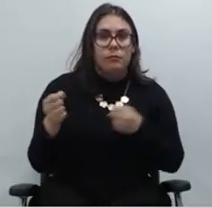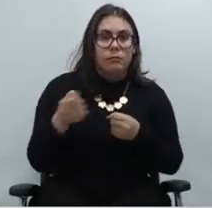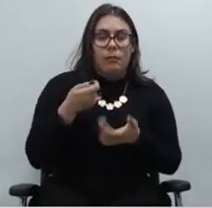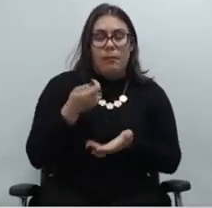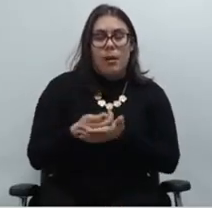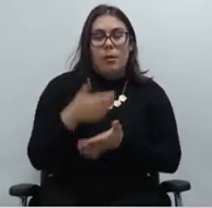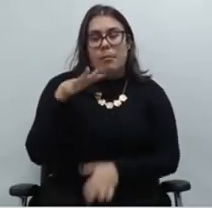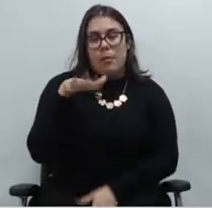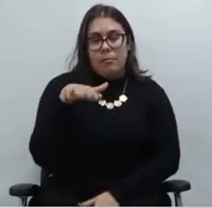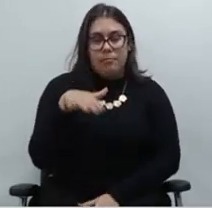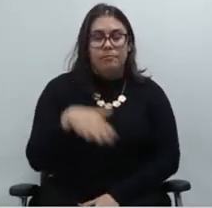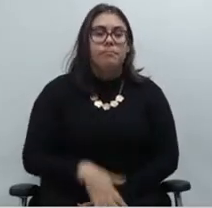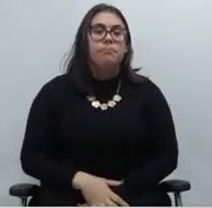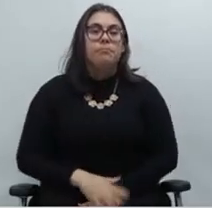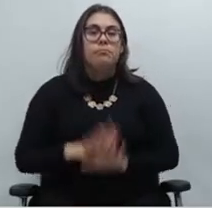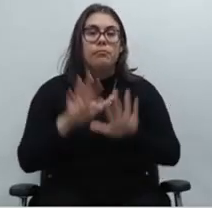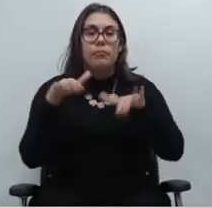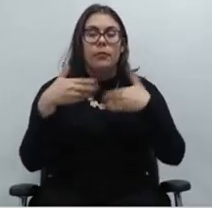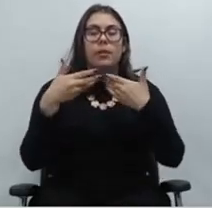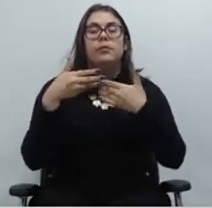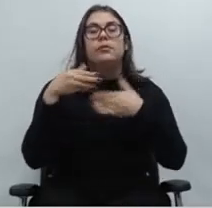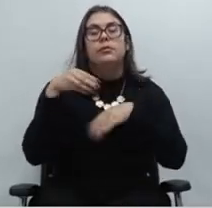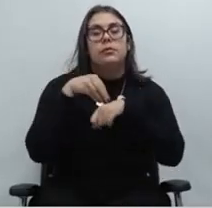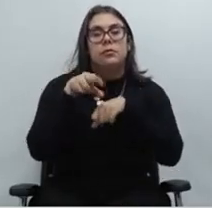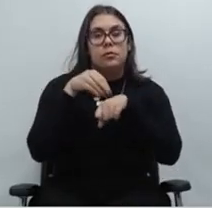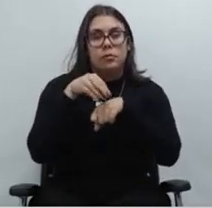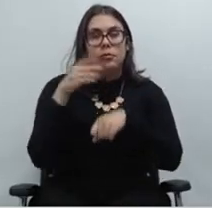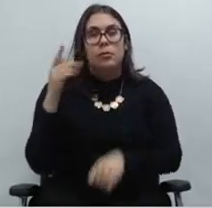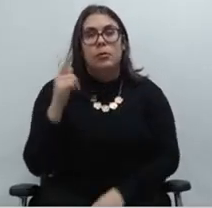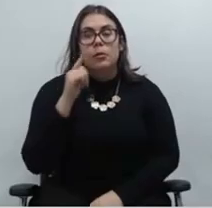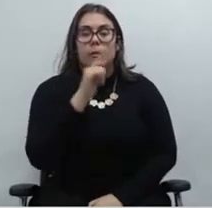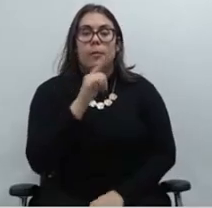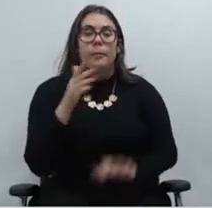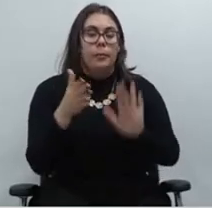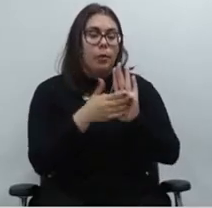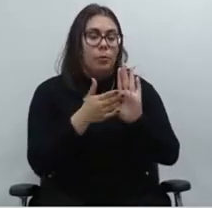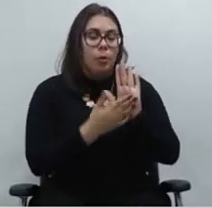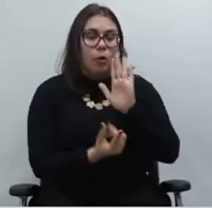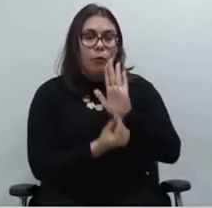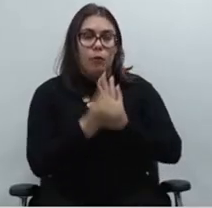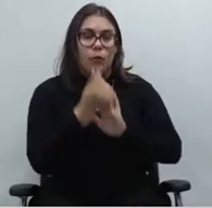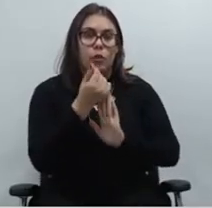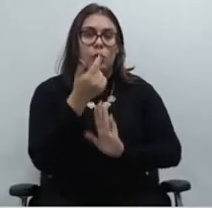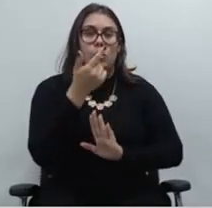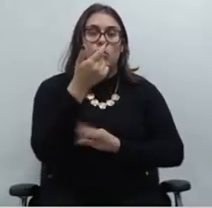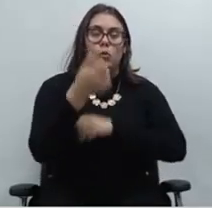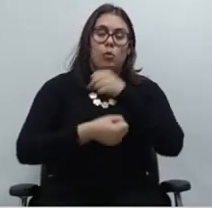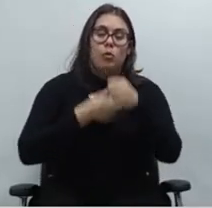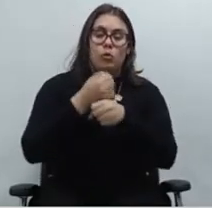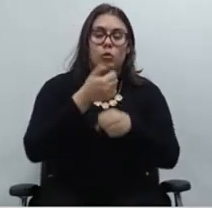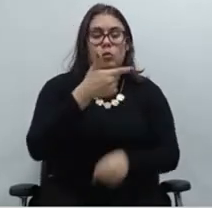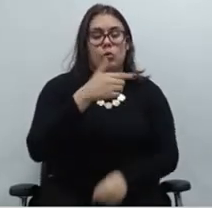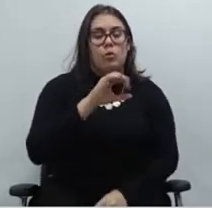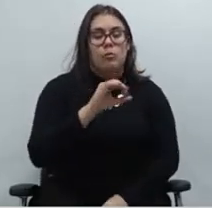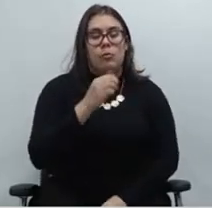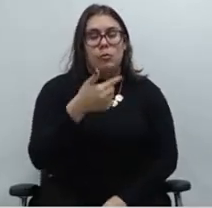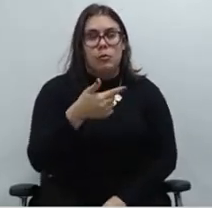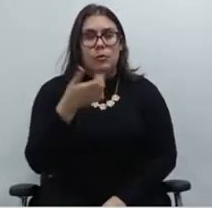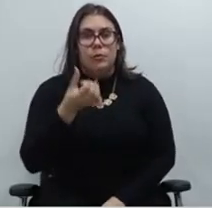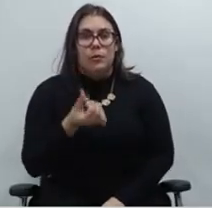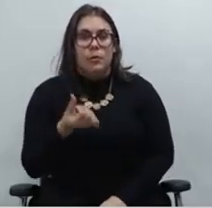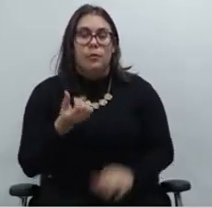contratação. Diante de tais cenários, eu recomendo que, para subsidiar a confecção da proposta orçamentária setorial de 2026, o Departamento